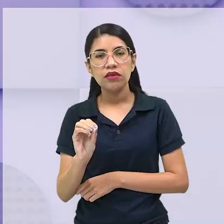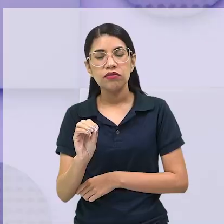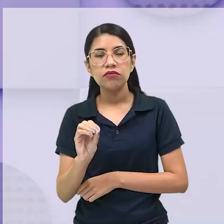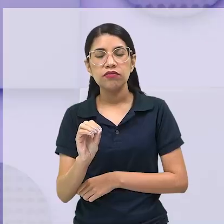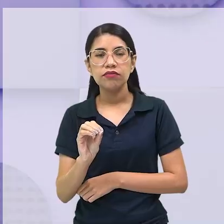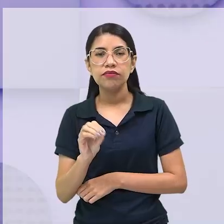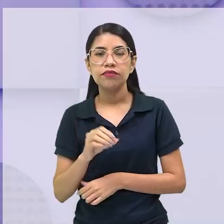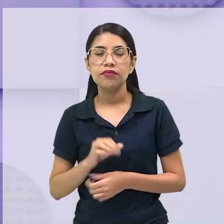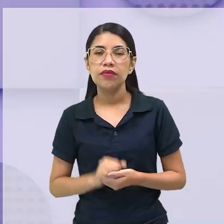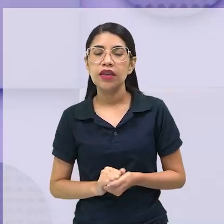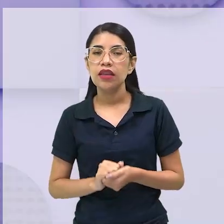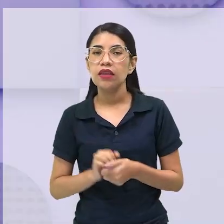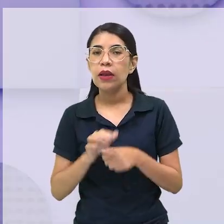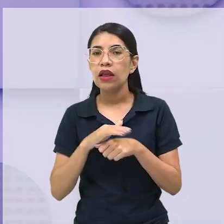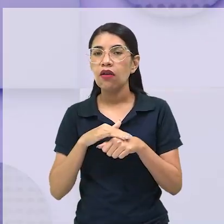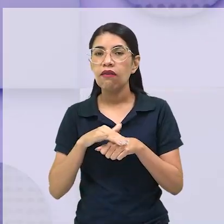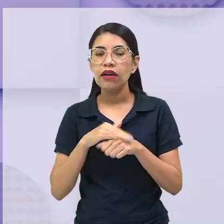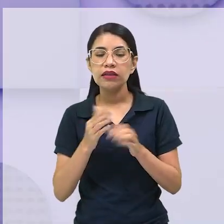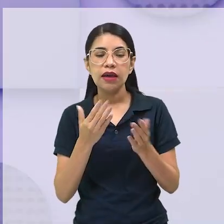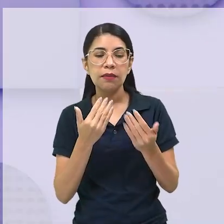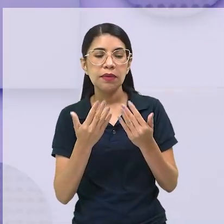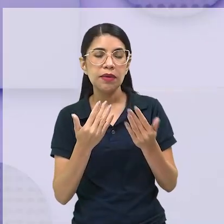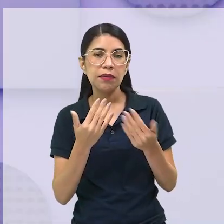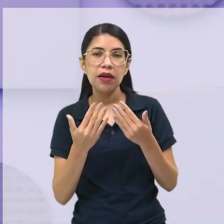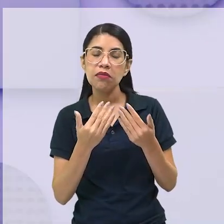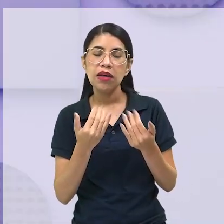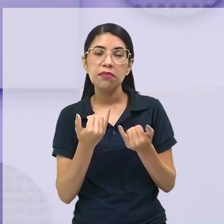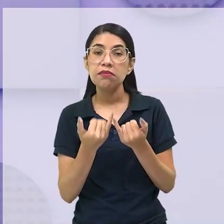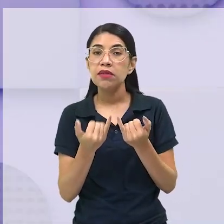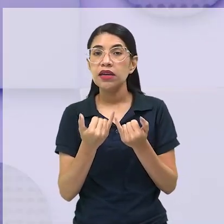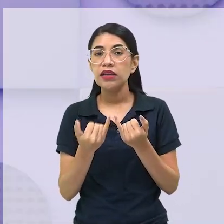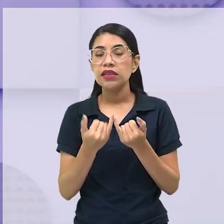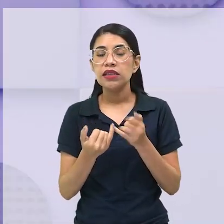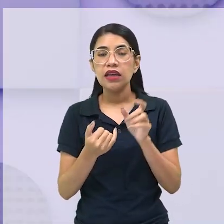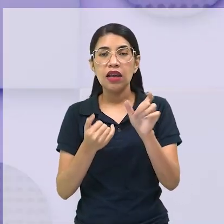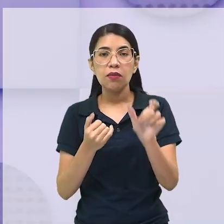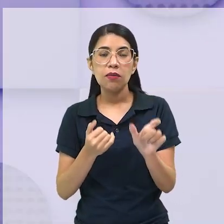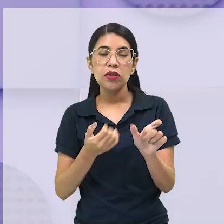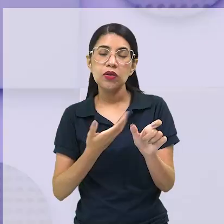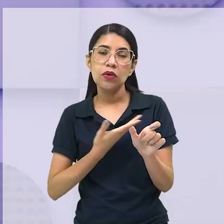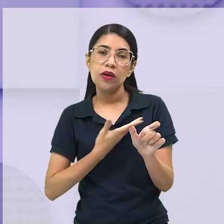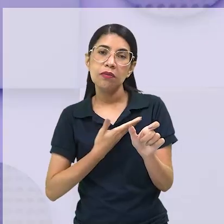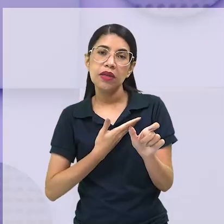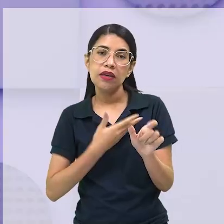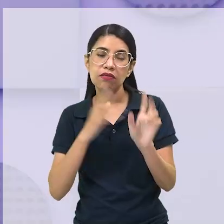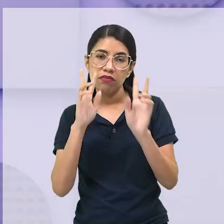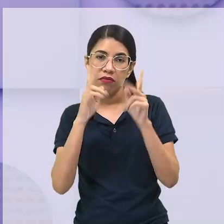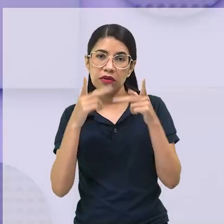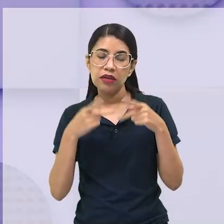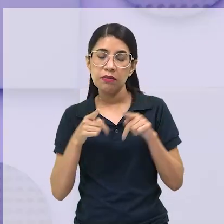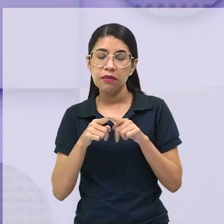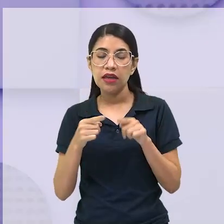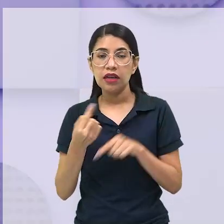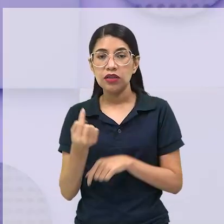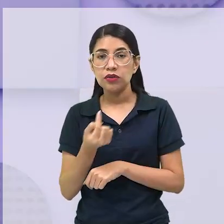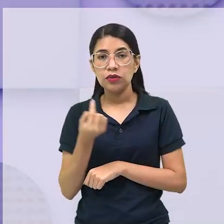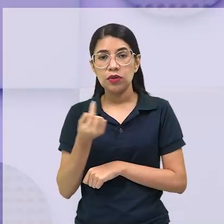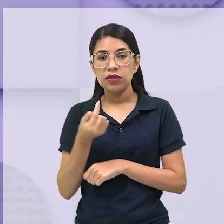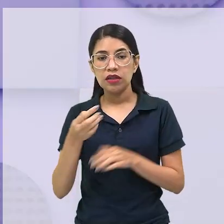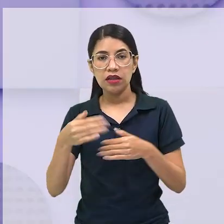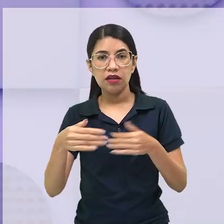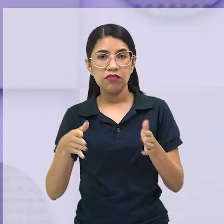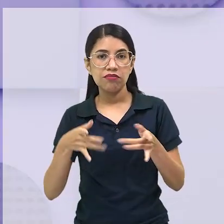tal. E ela conversava com a Alexa como se conversasse com uma amiga. E detalhe, ela vivia sozinha ali naquele